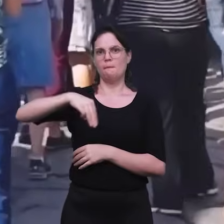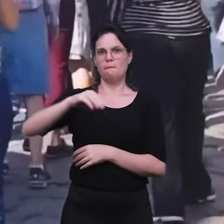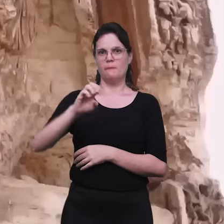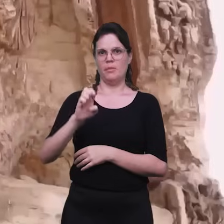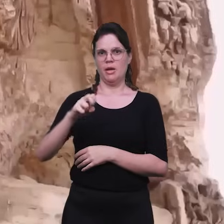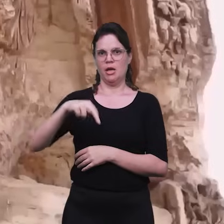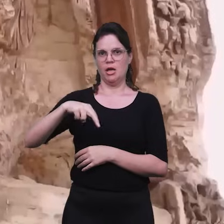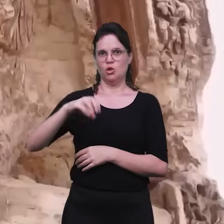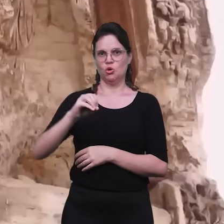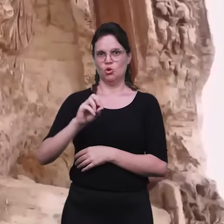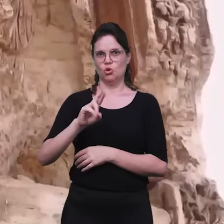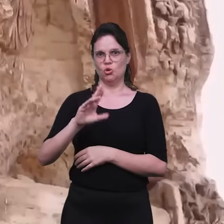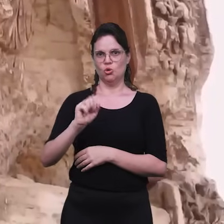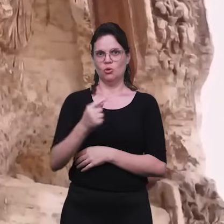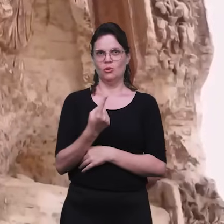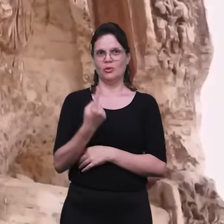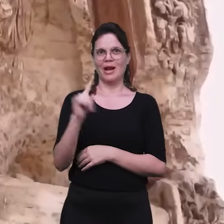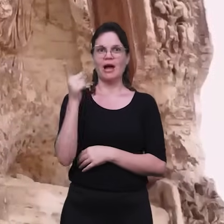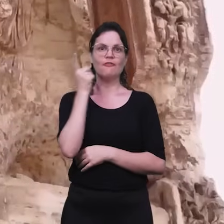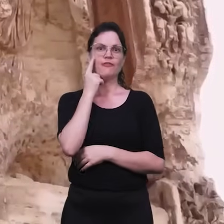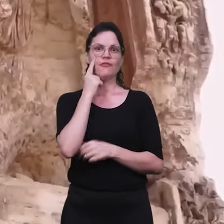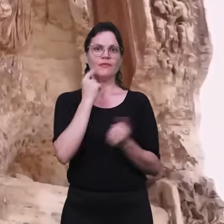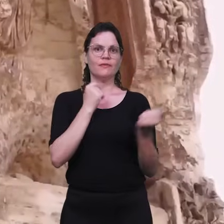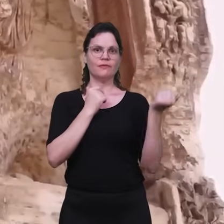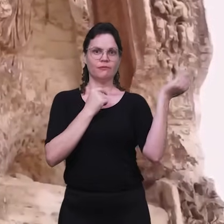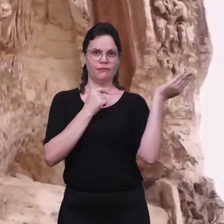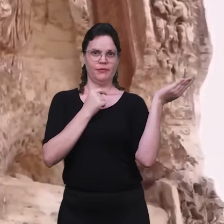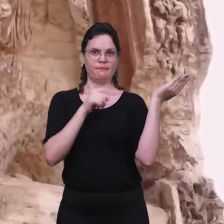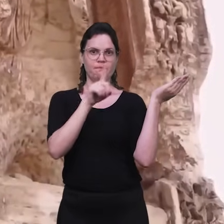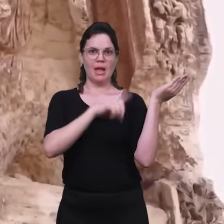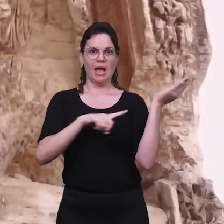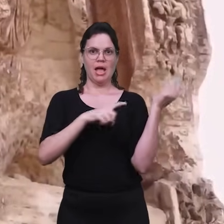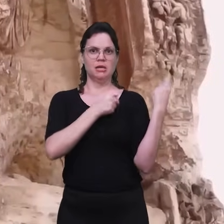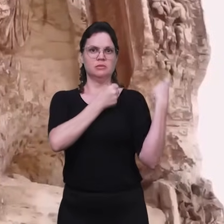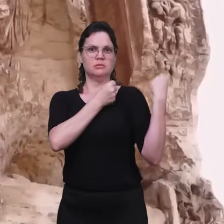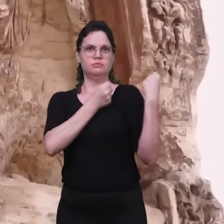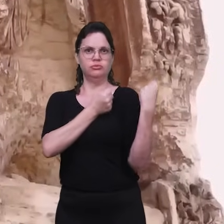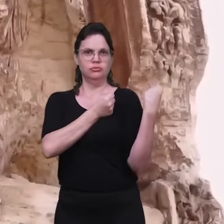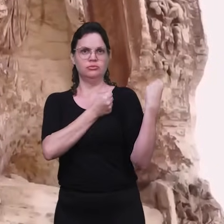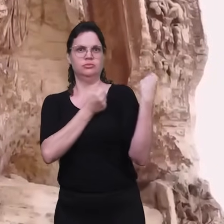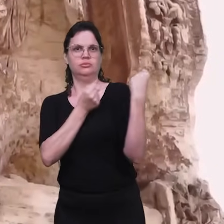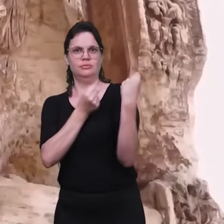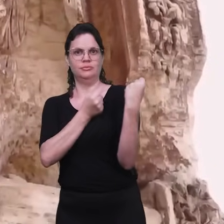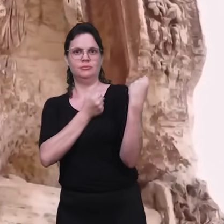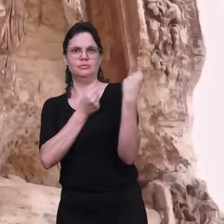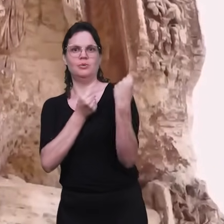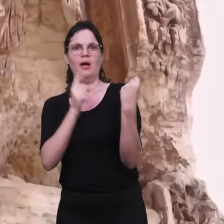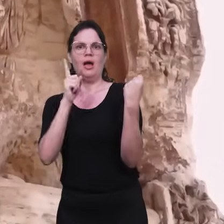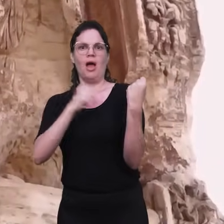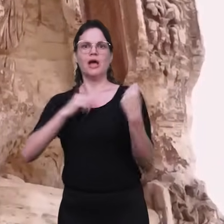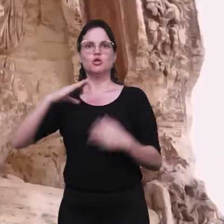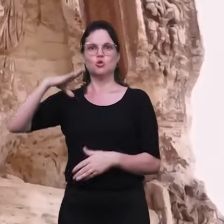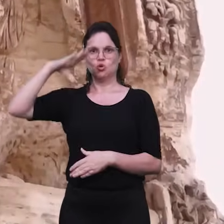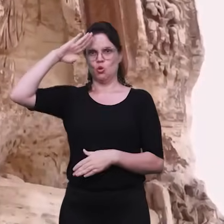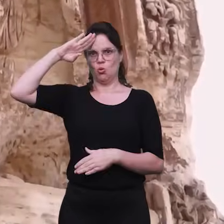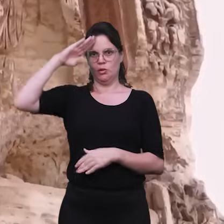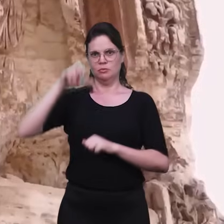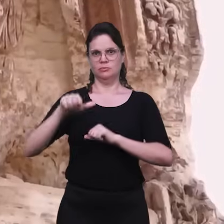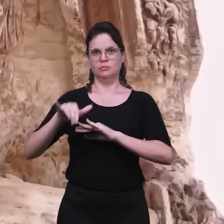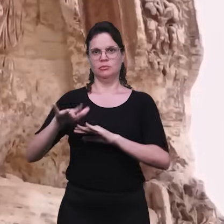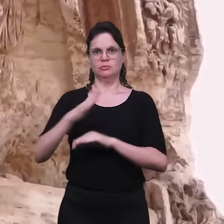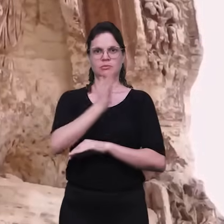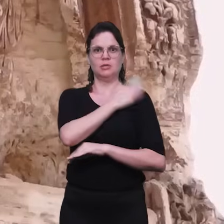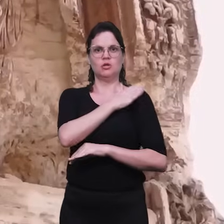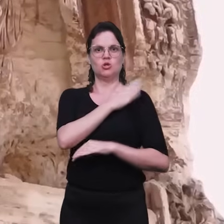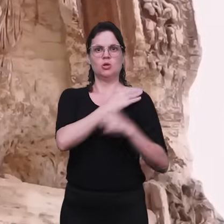rua aí, vê ali essa escultura no Arco de Tito, dos soldados levando a menorá nas